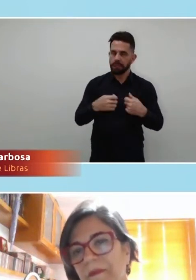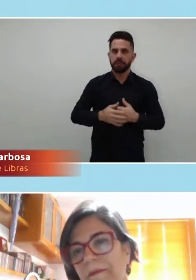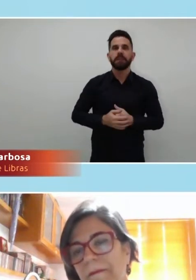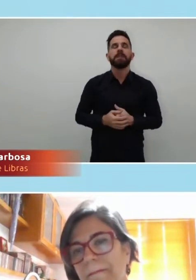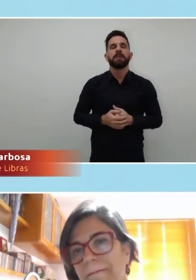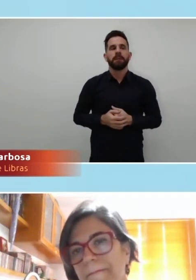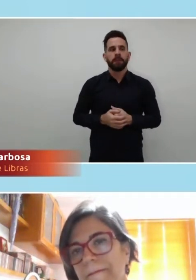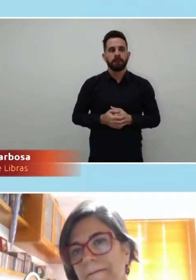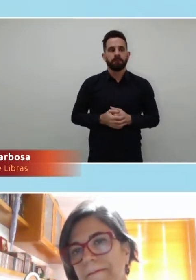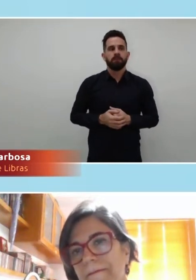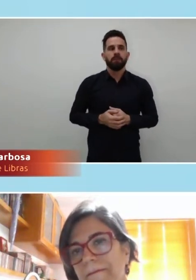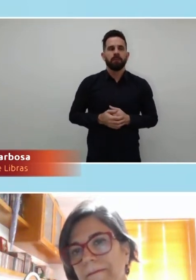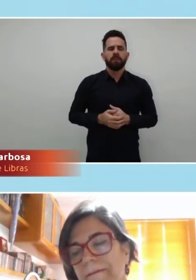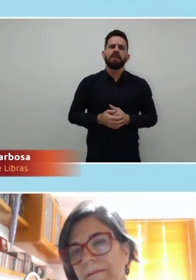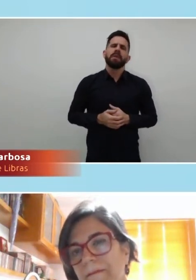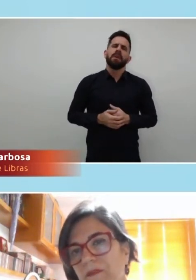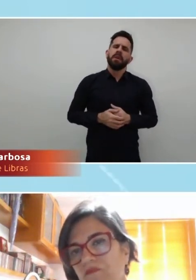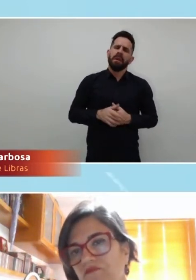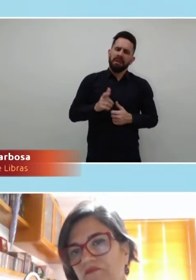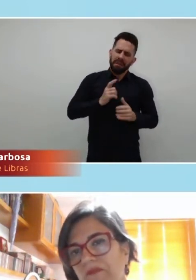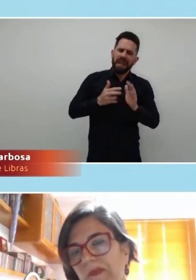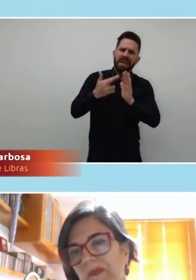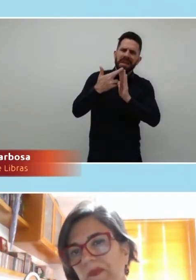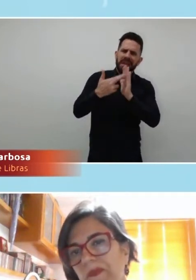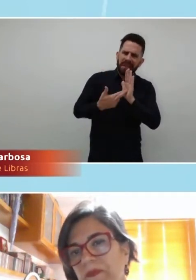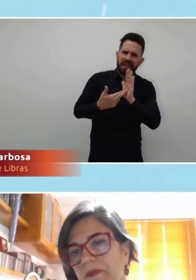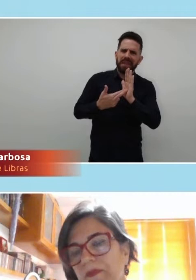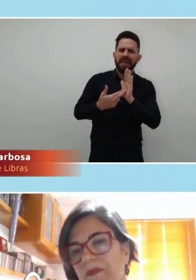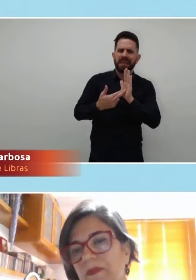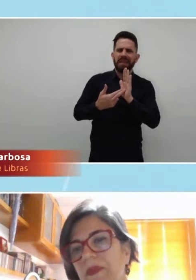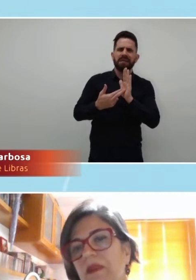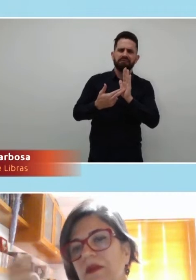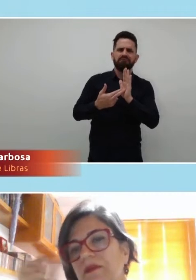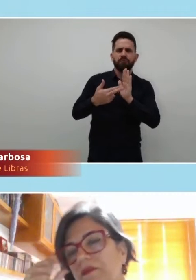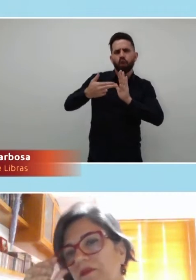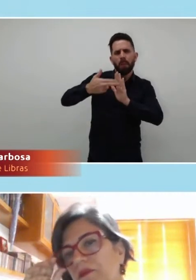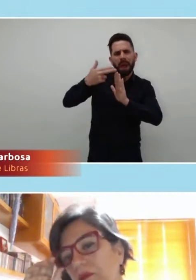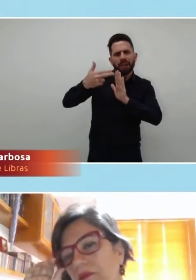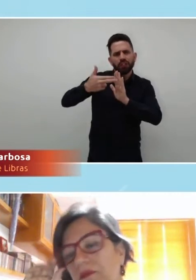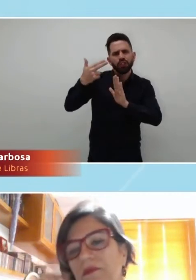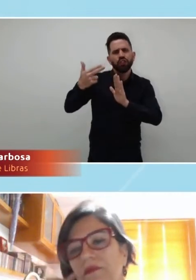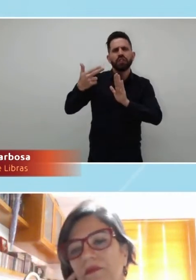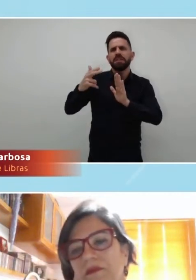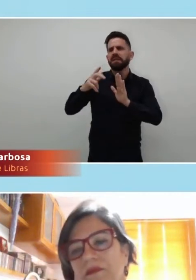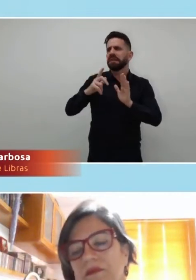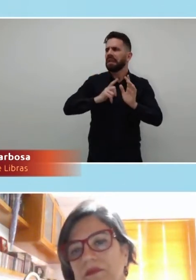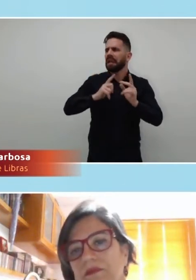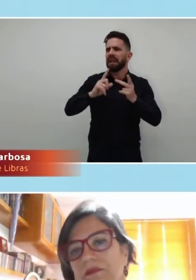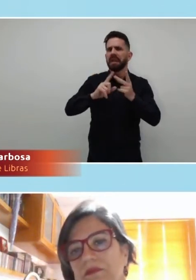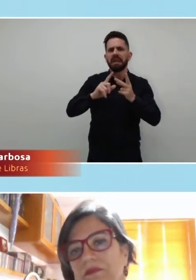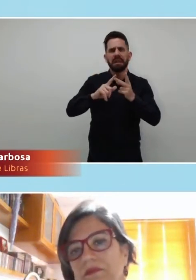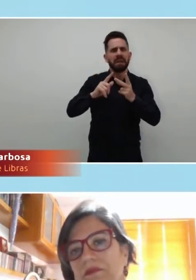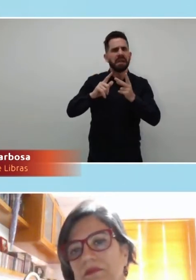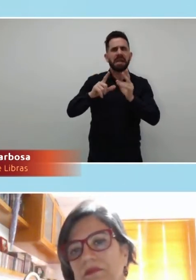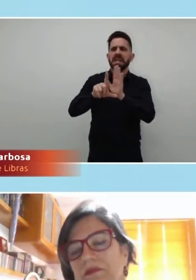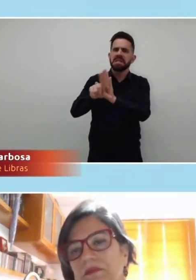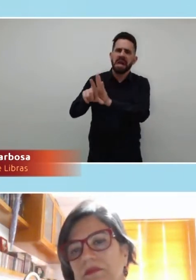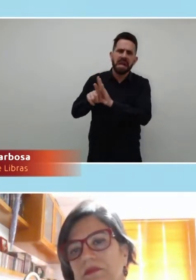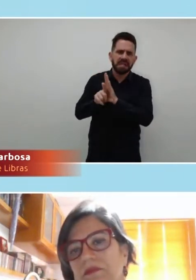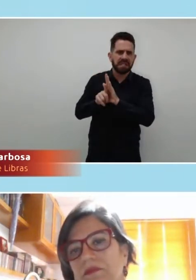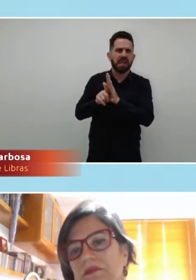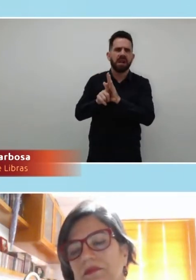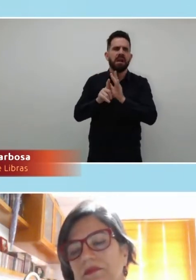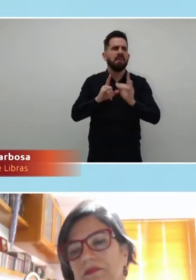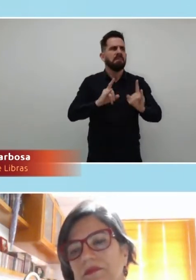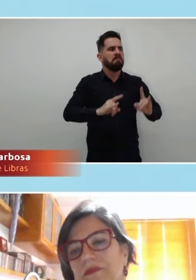alguma normativa, alguma legislação que exija que pelo menos os prédios públicos, né, que oferecem serviços à